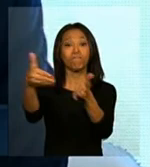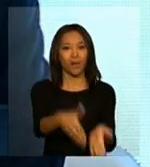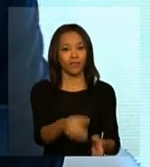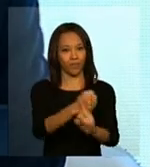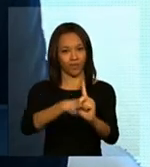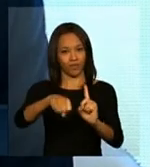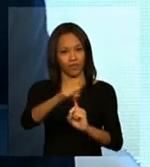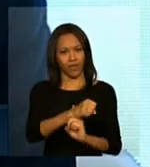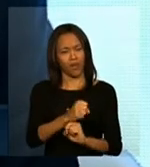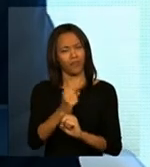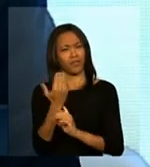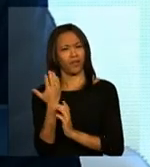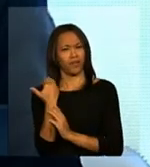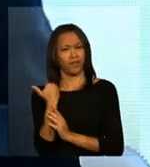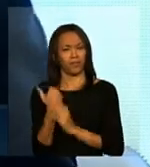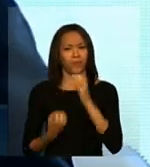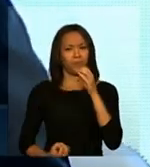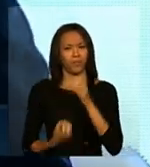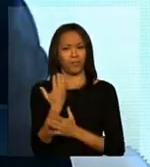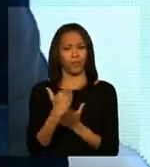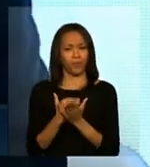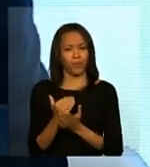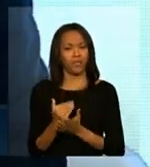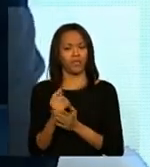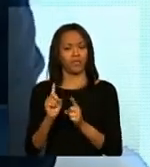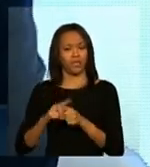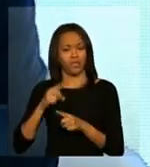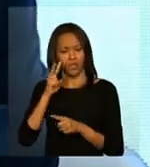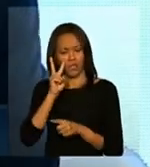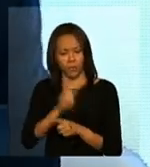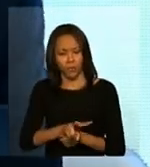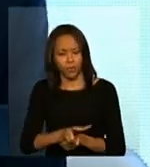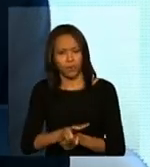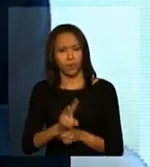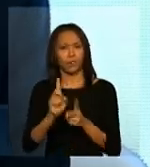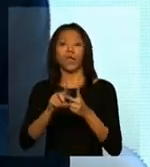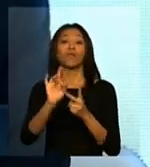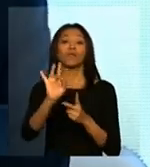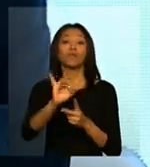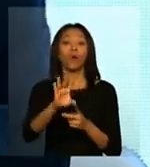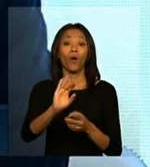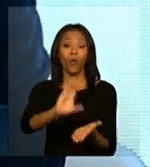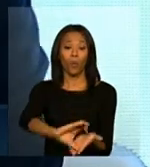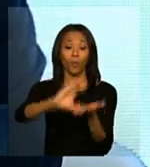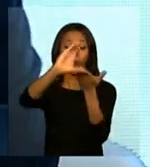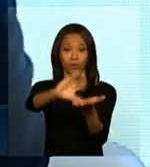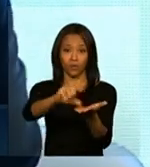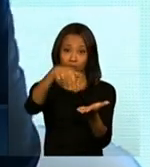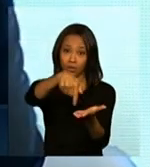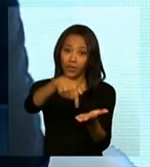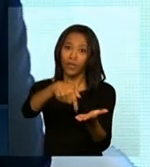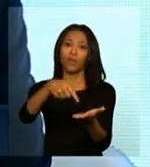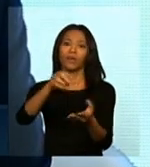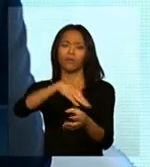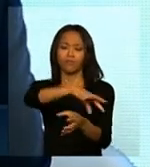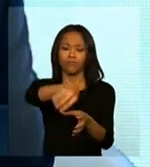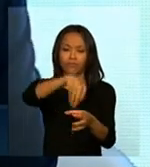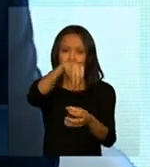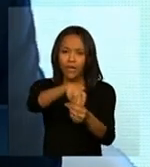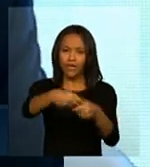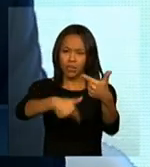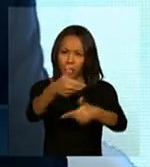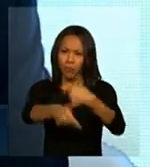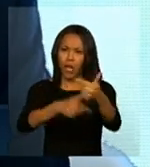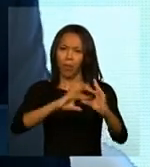origem, concepção, acompanhamento, não só no âmbito do Conselho, não só no âmbito do grupo gestor e a